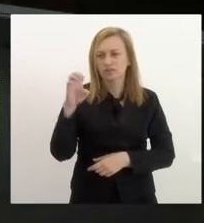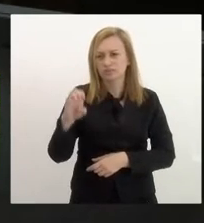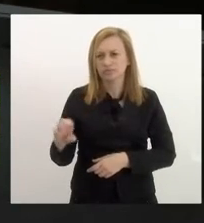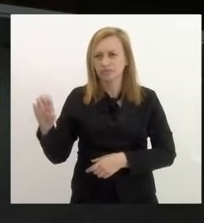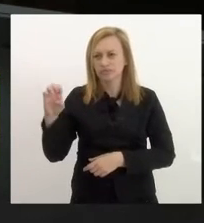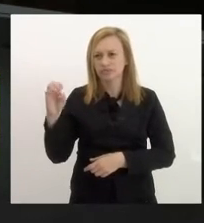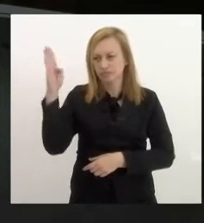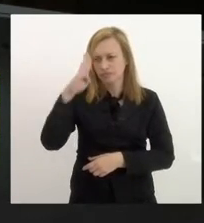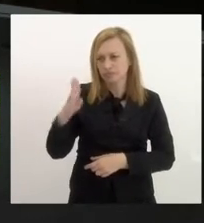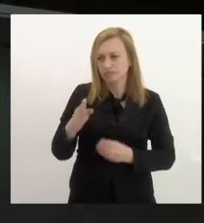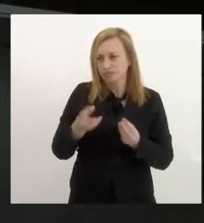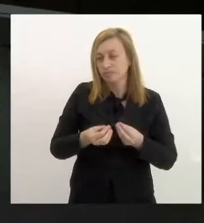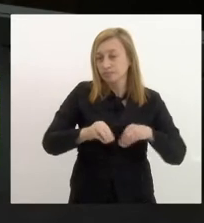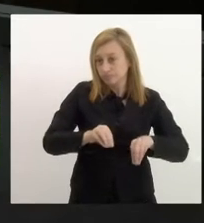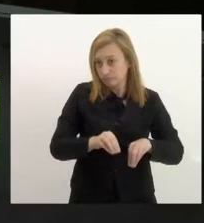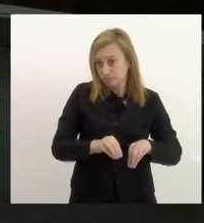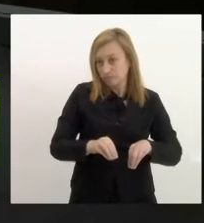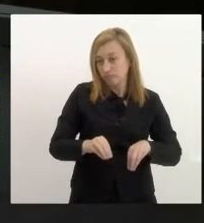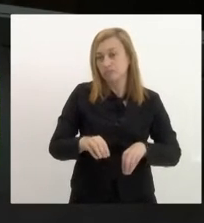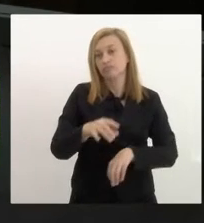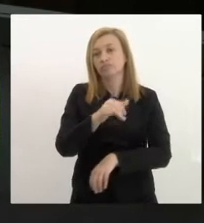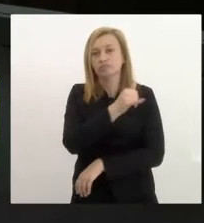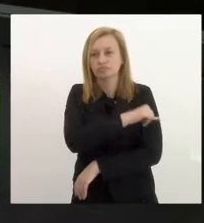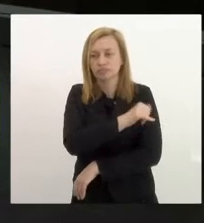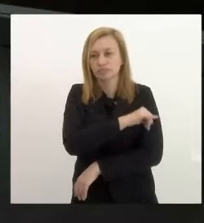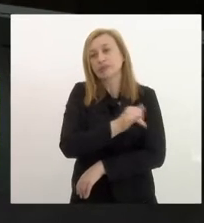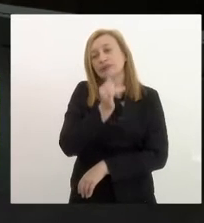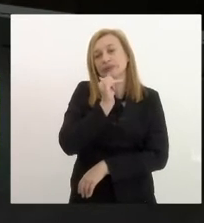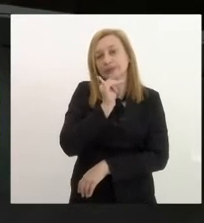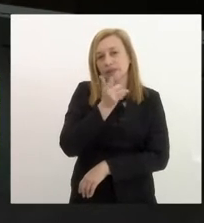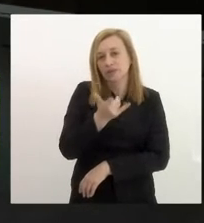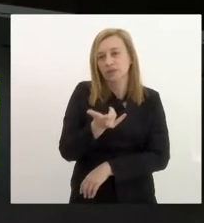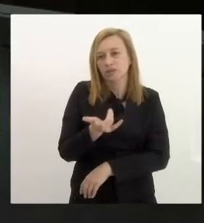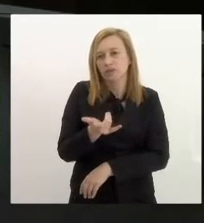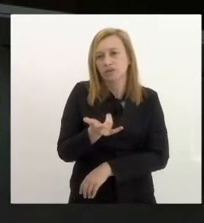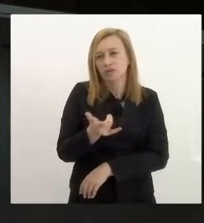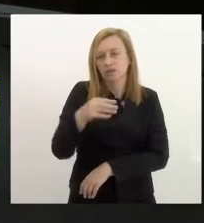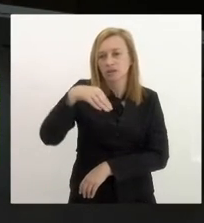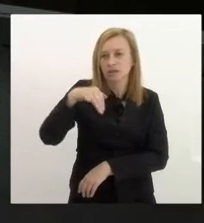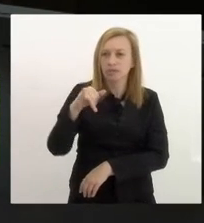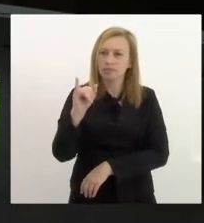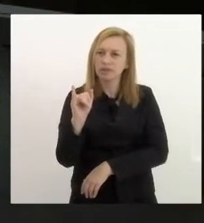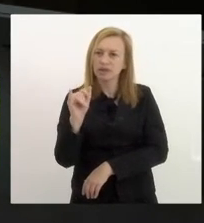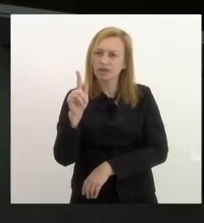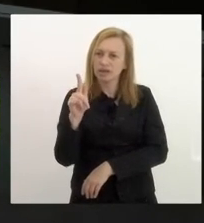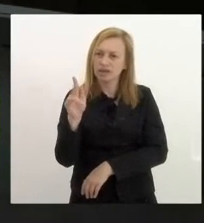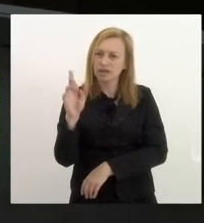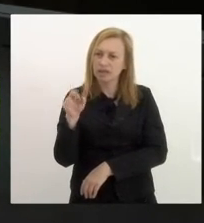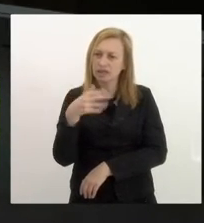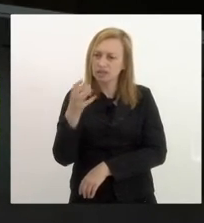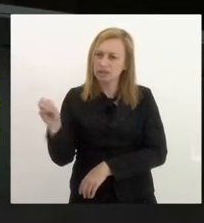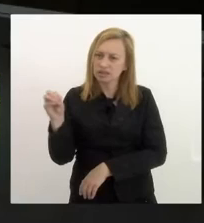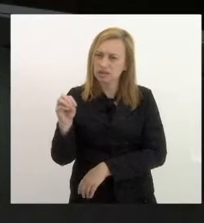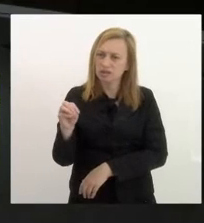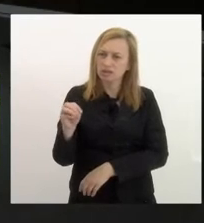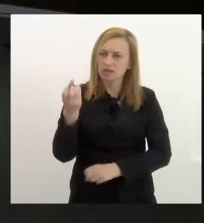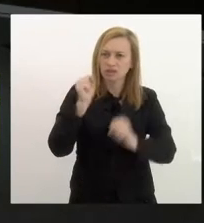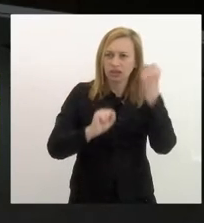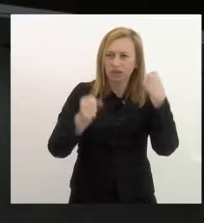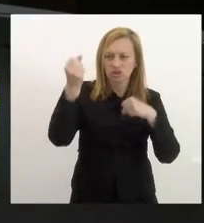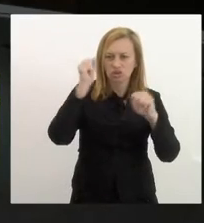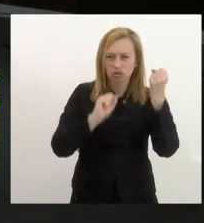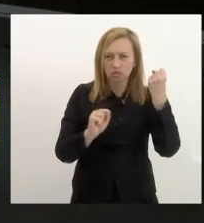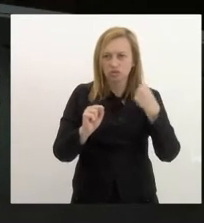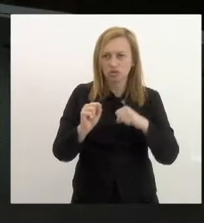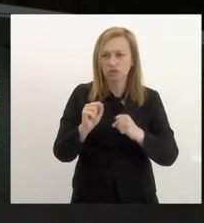estados brasileiros acabou prejudicando muito Rio de Janeiro um exemplo disso foi a migração da Indústria Farmacêutica para